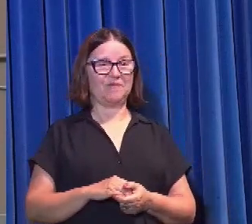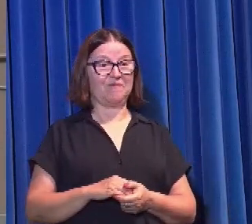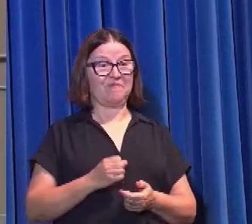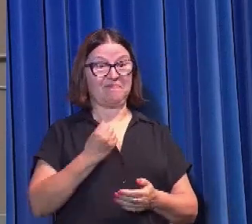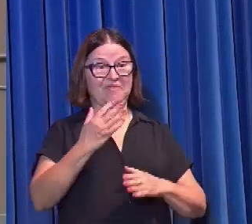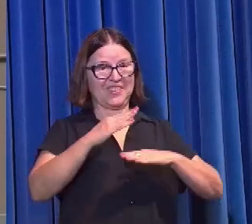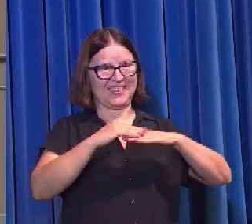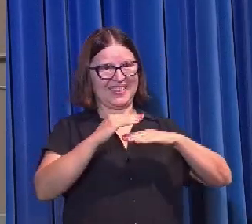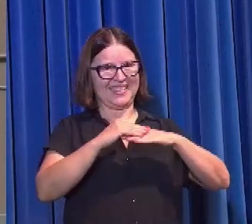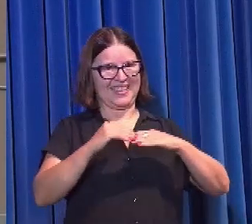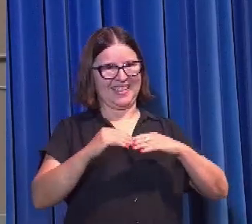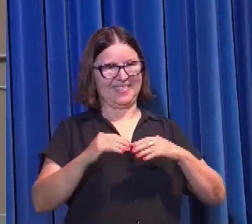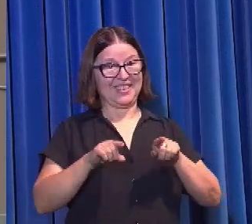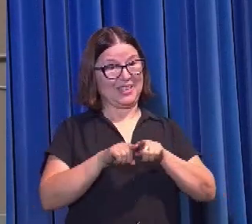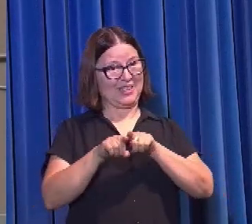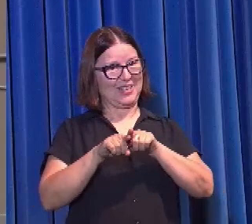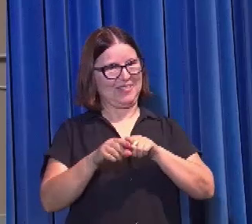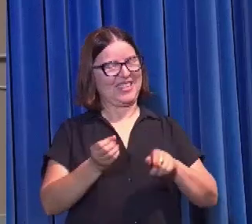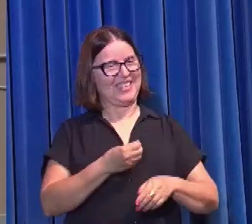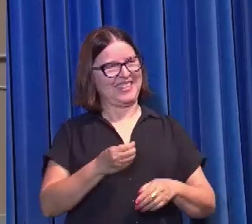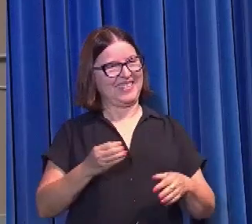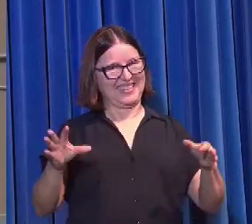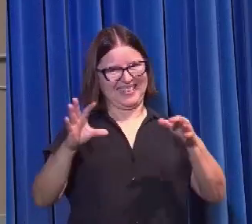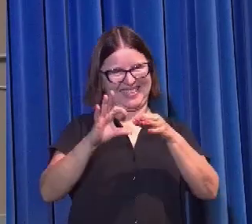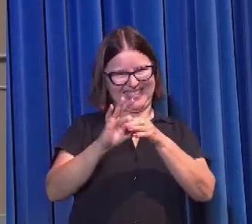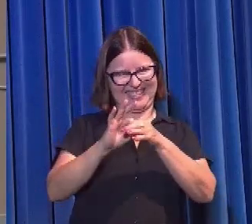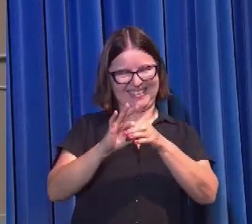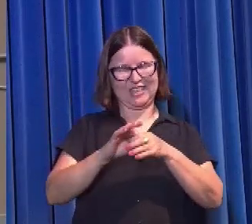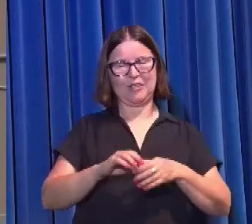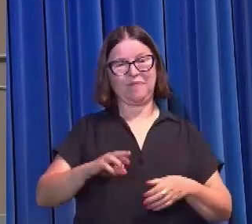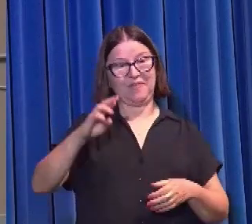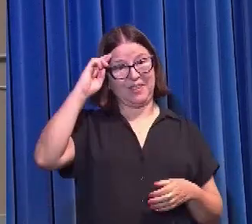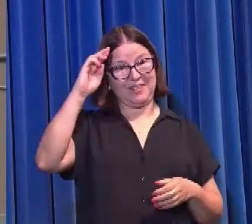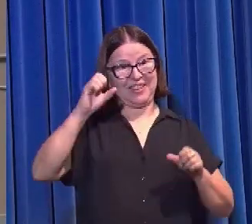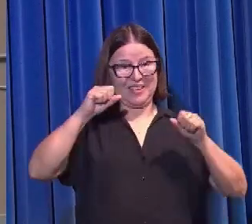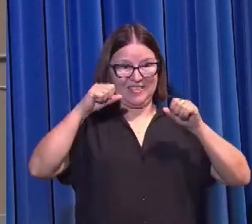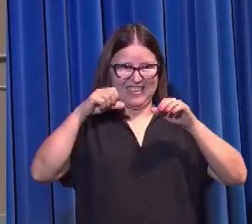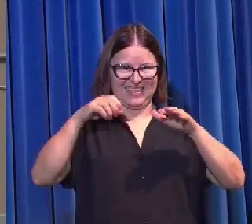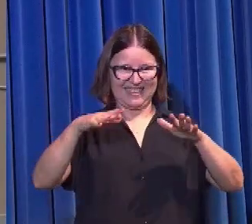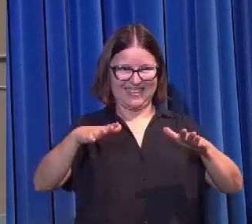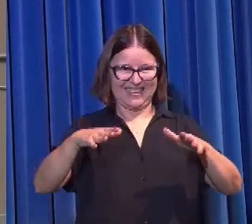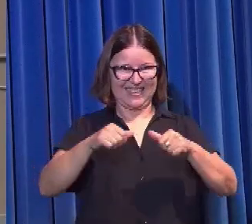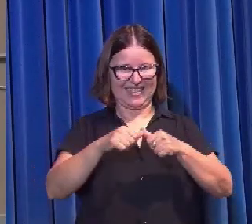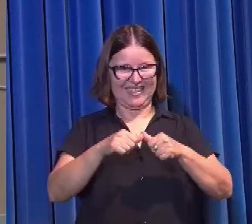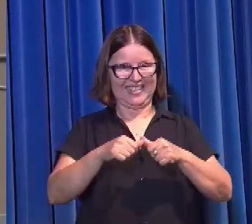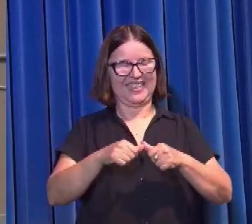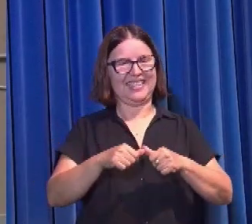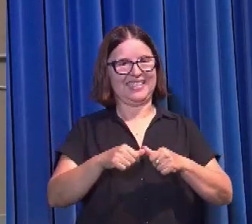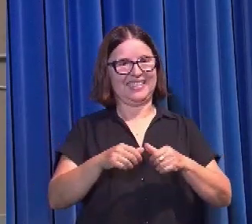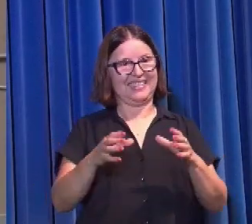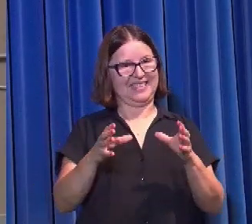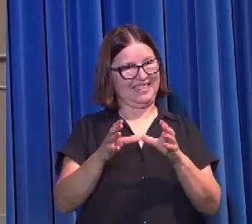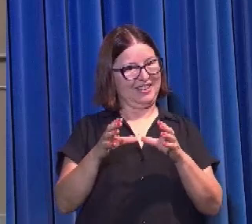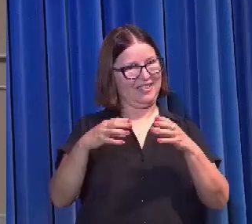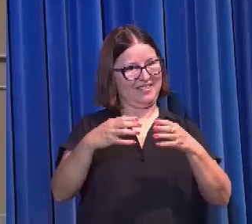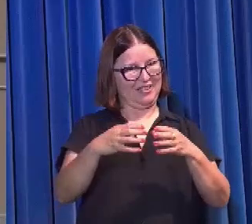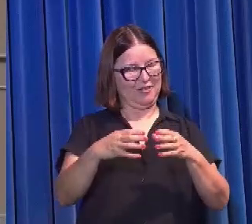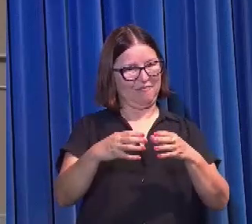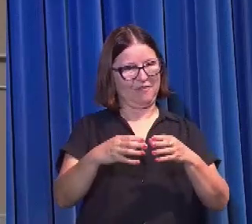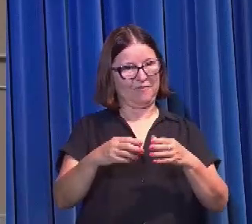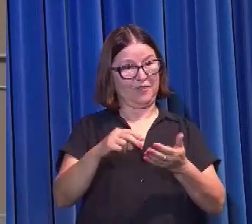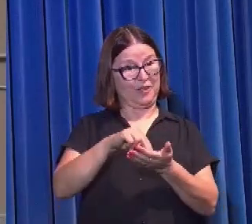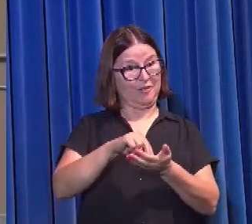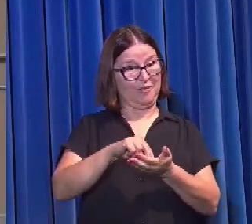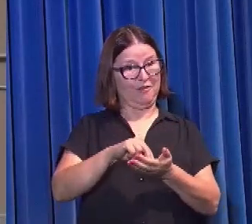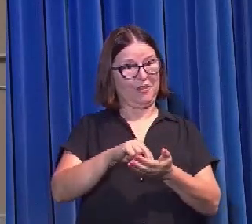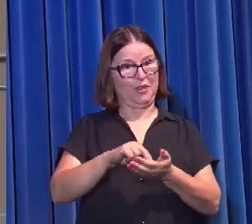é que os irmãos vivam em união. Que o Senhor abençoe esta comunidade. Que o Senhor edifique o seu